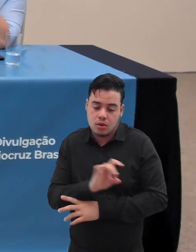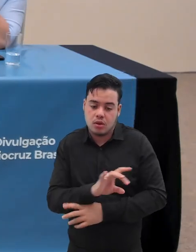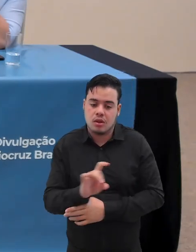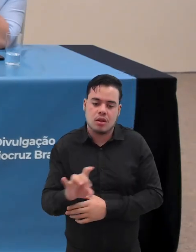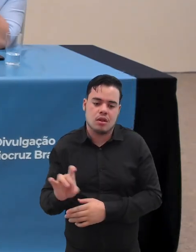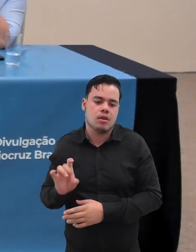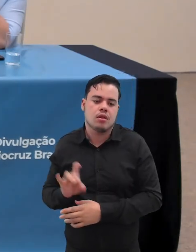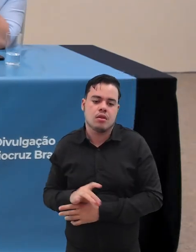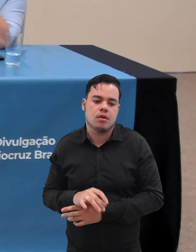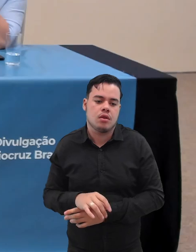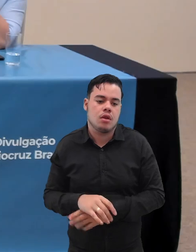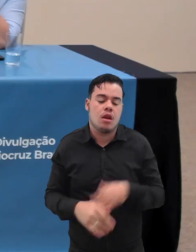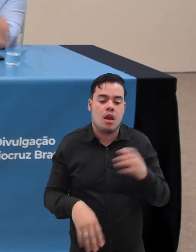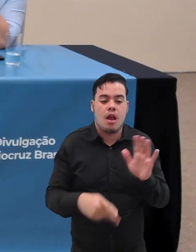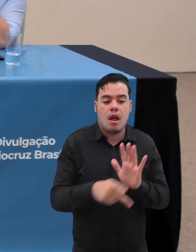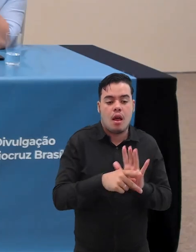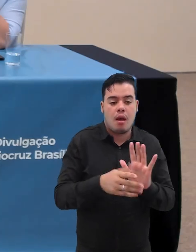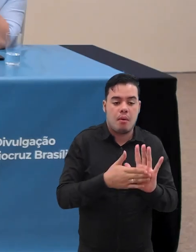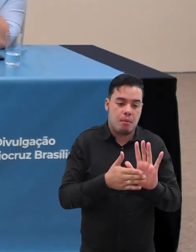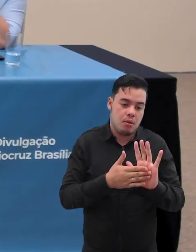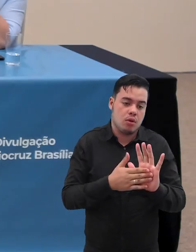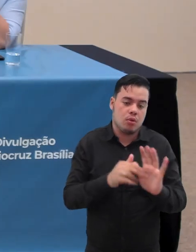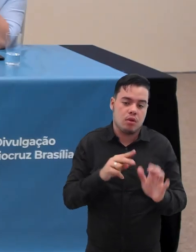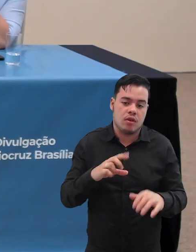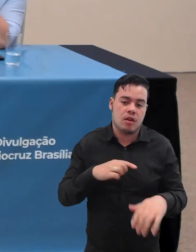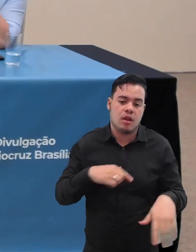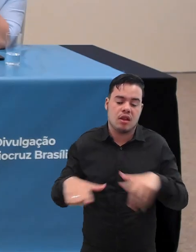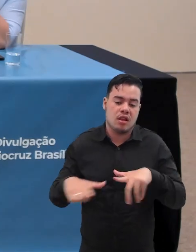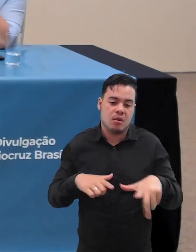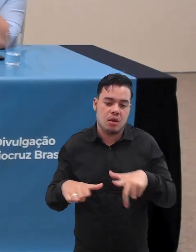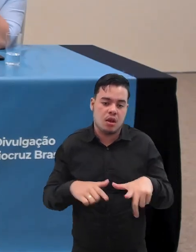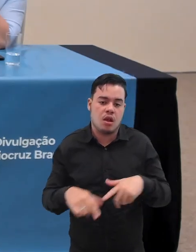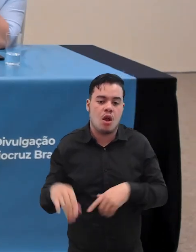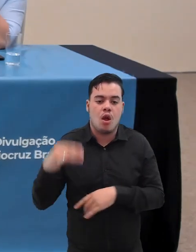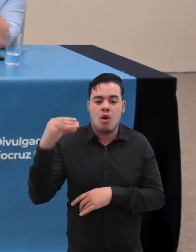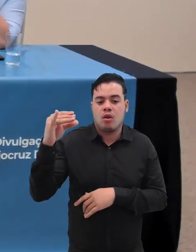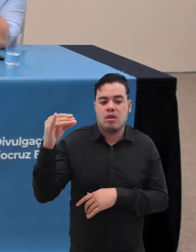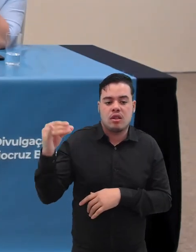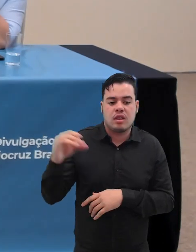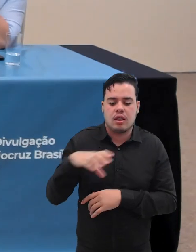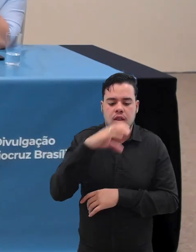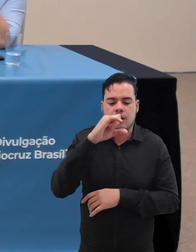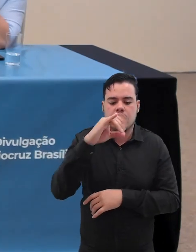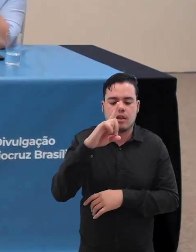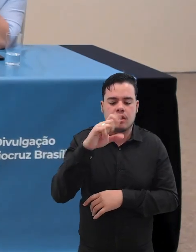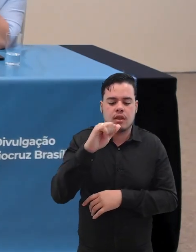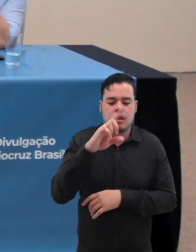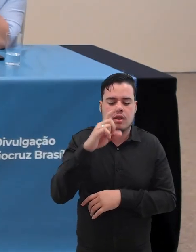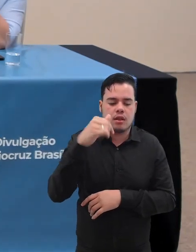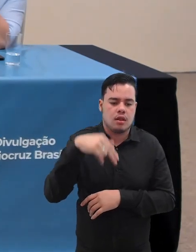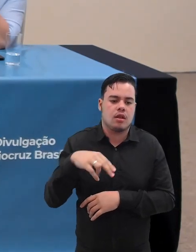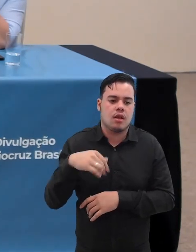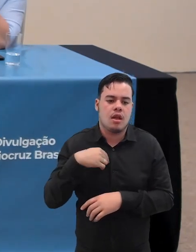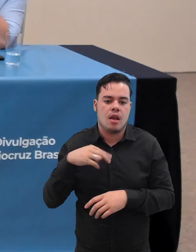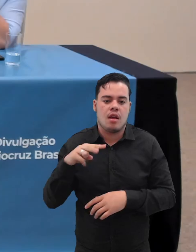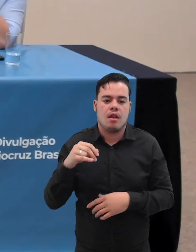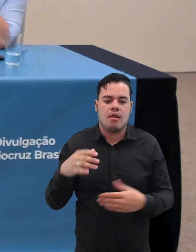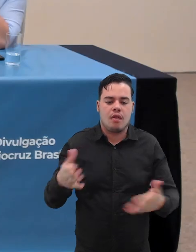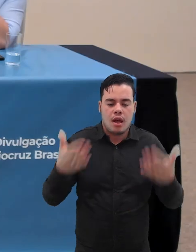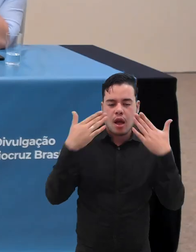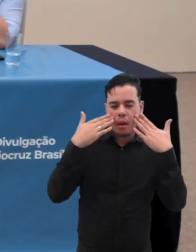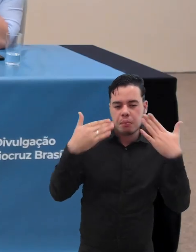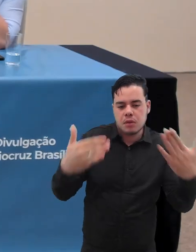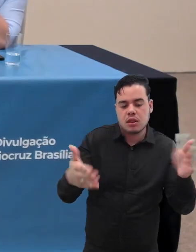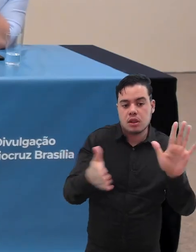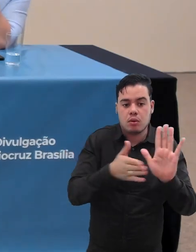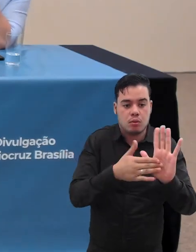a proposta vai ser, na minha escola nós vamos trabalhar com ciência cidadã. Ele vai apresentar um projeto. E aí a gente